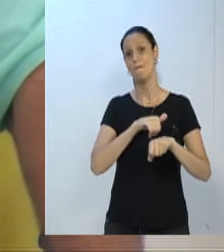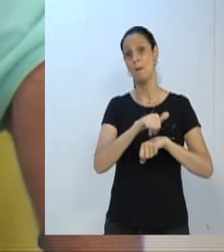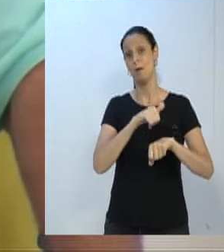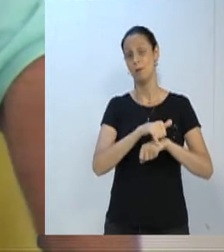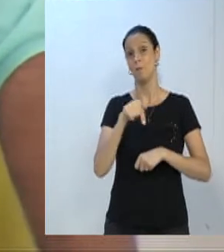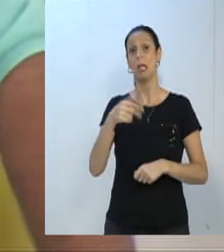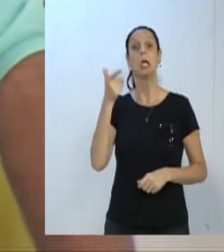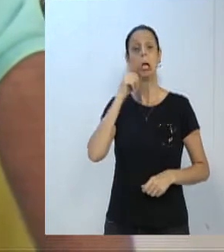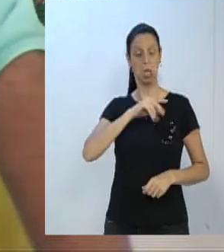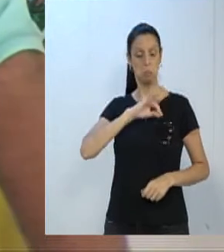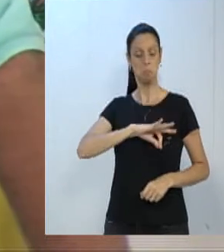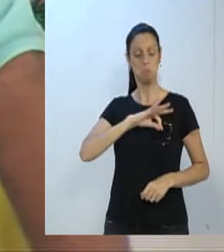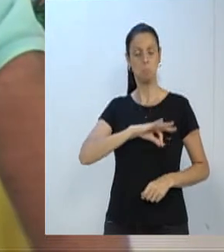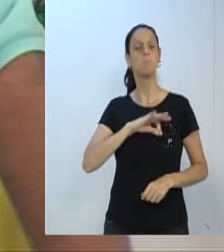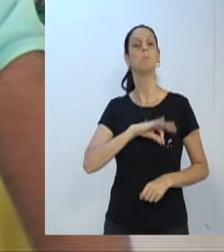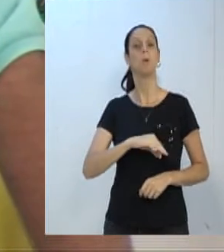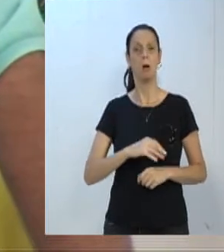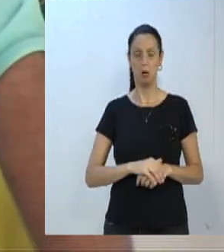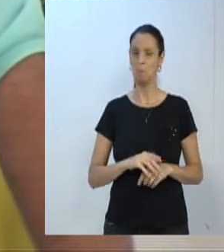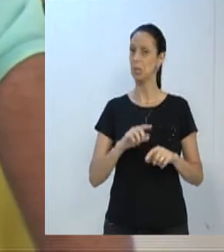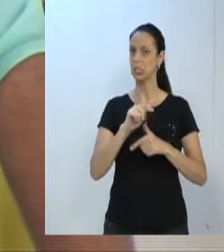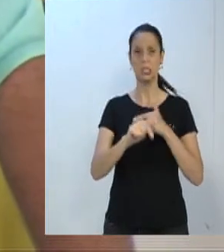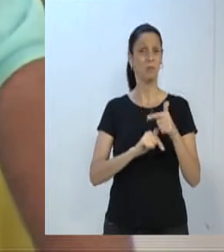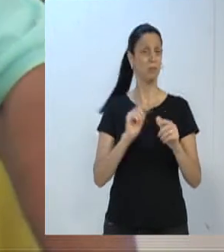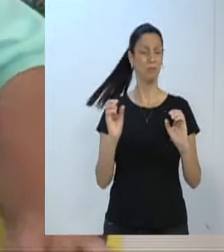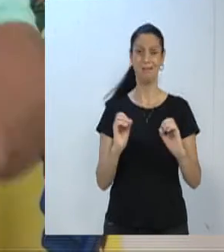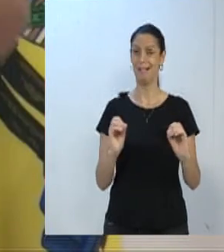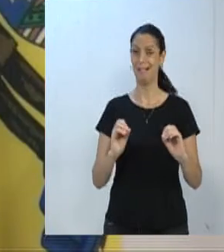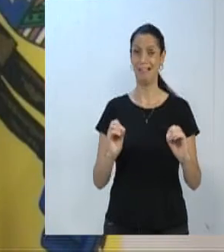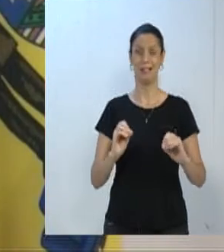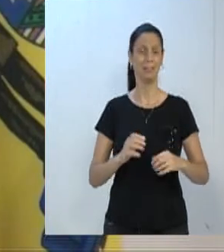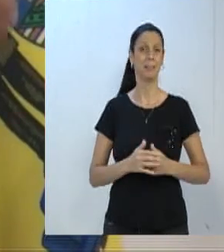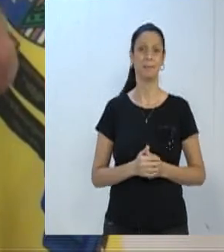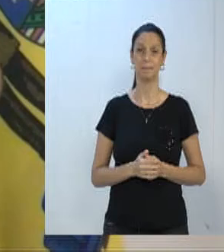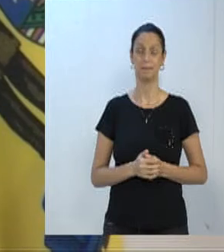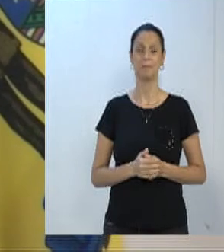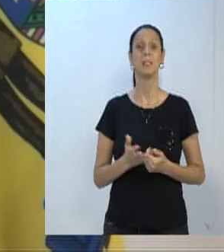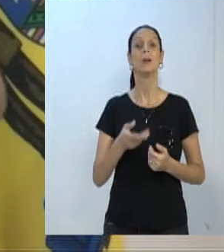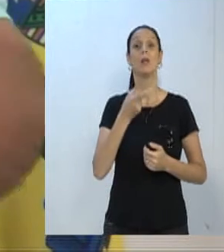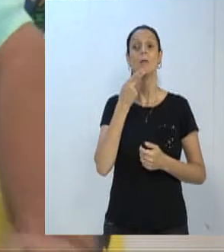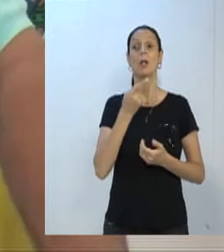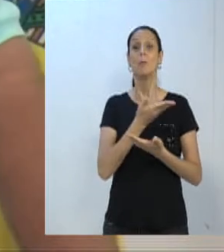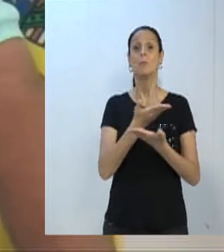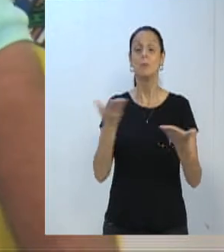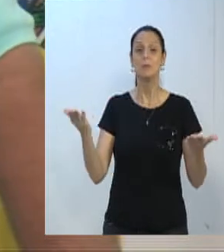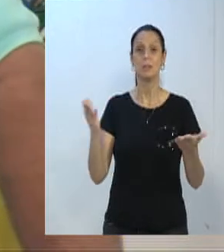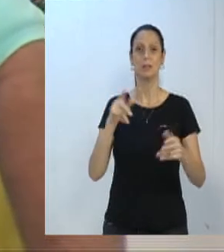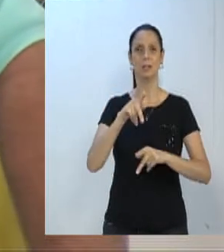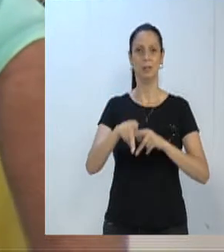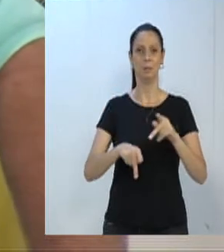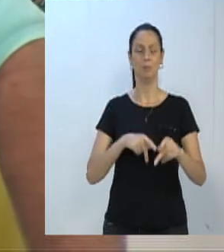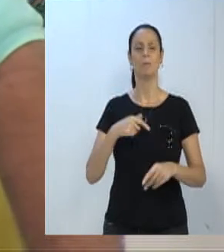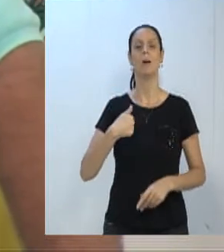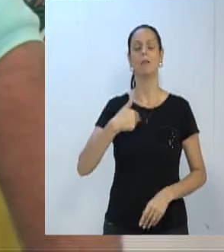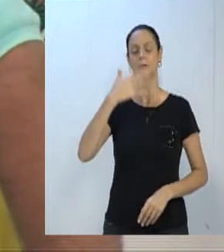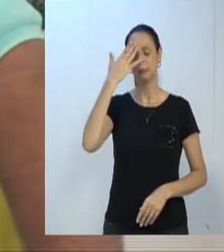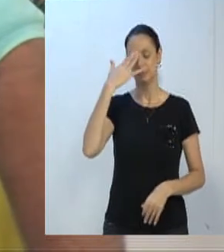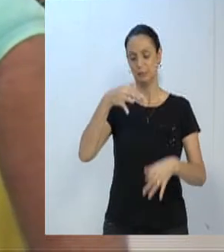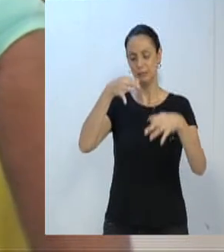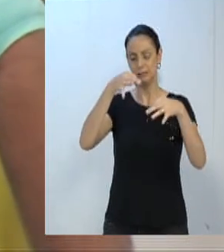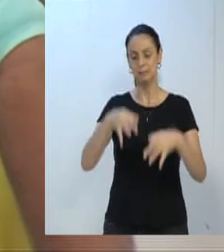essa casa bateu o ponto foi para outro local e eu tenho certeza que ele fala aqui para a população governança tenho certeza